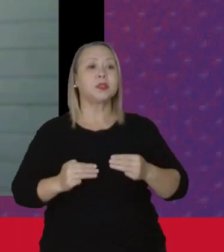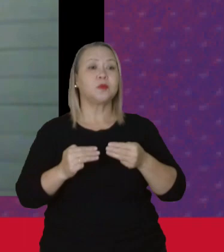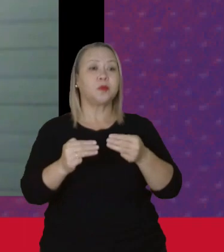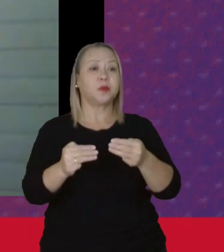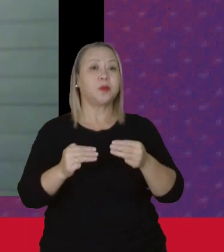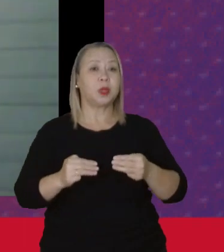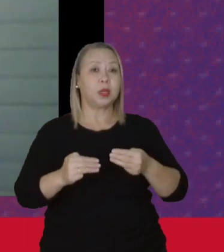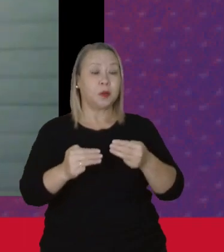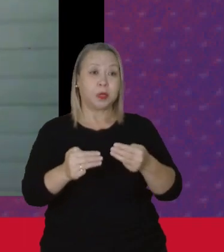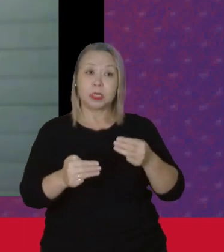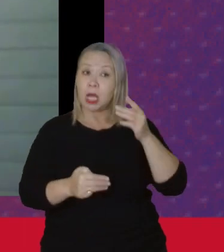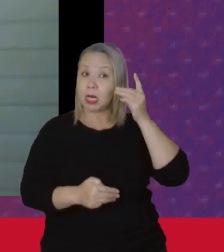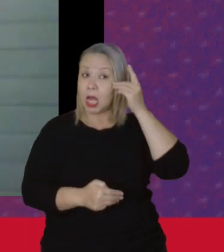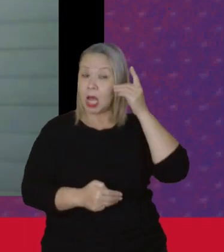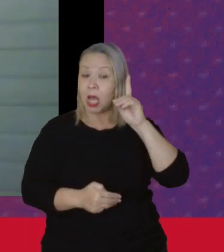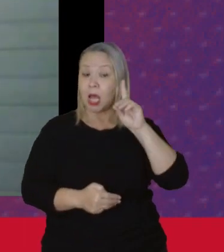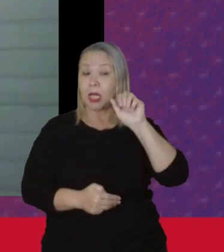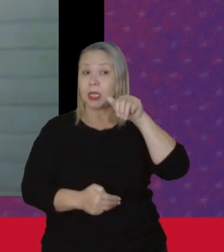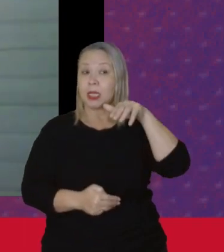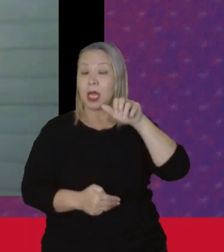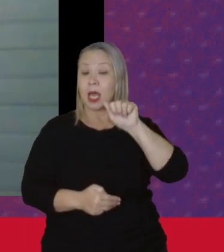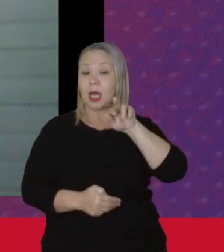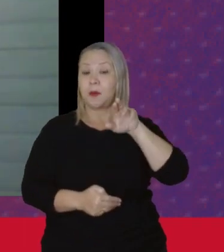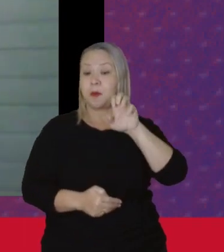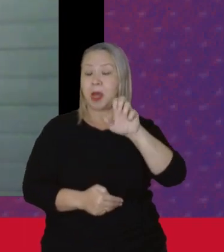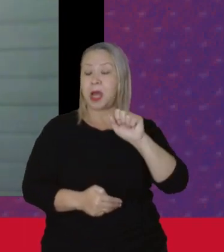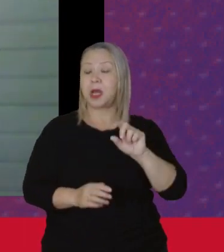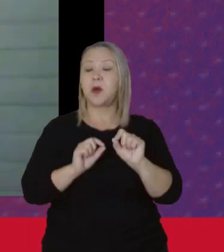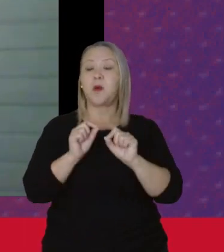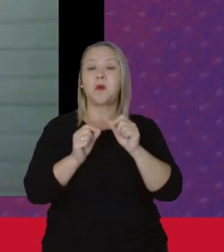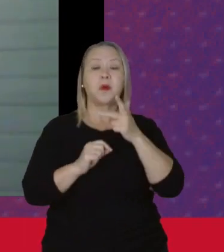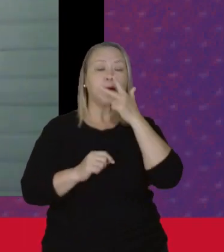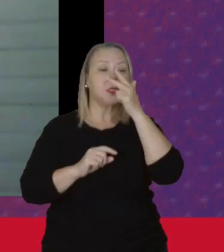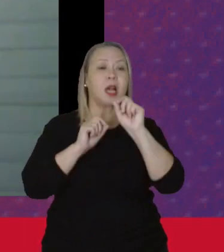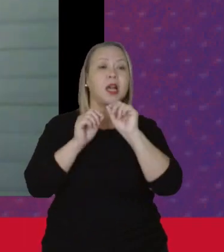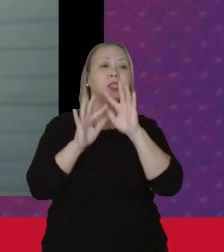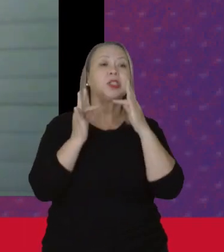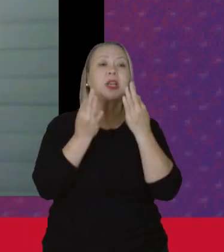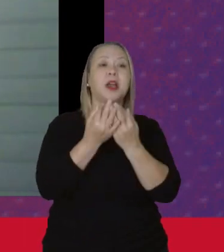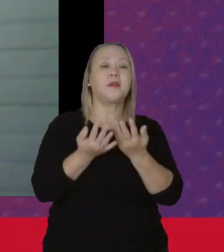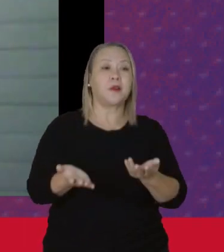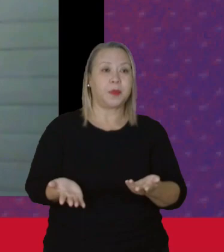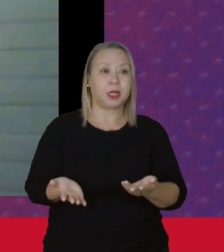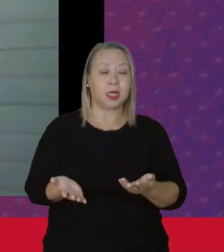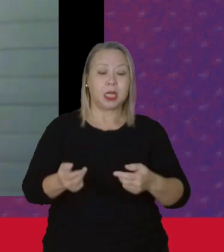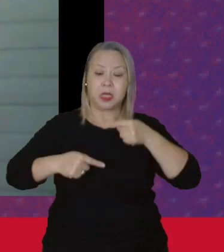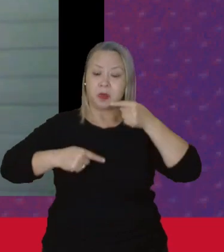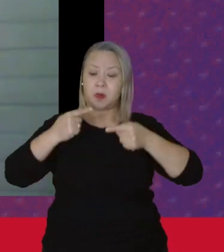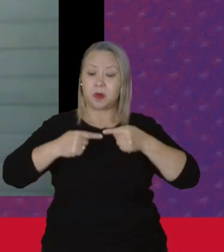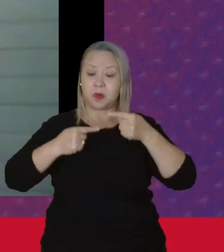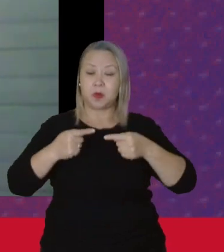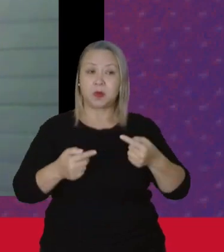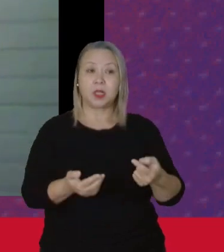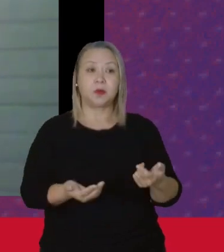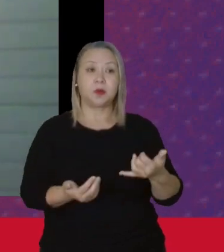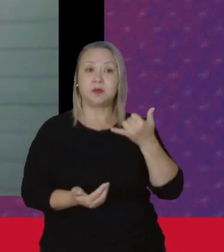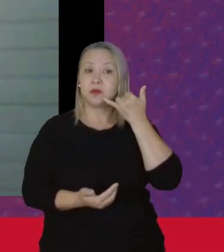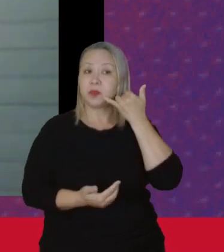da Damares, né, o que se considera como família, e toda a discussão do Disque 100, né, onde se tornou um